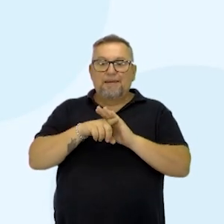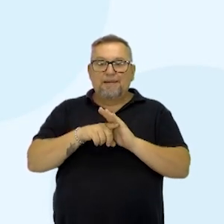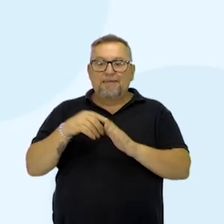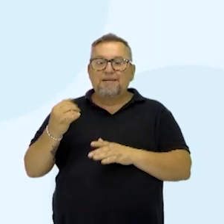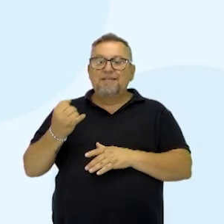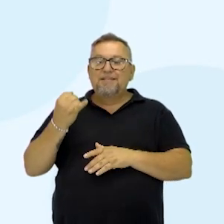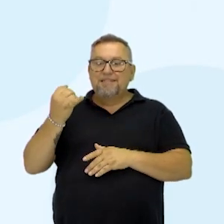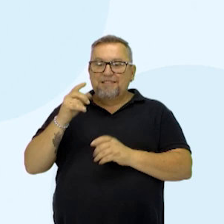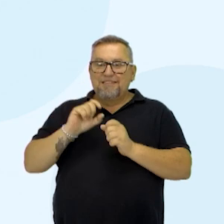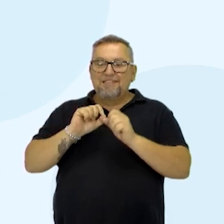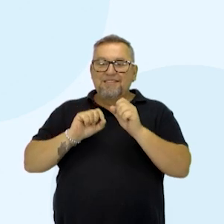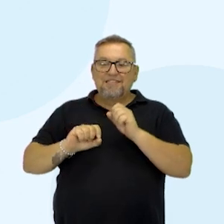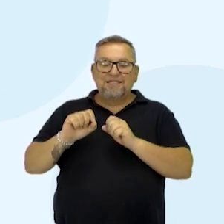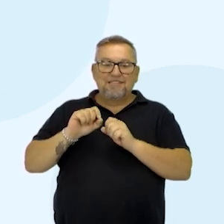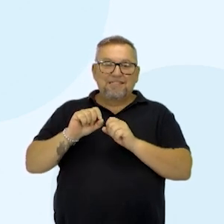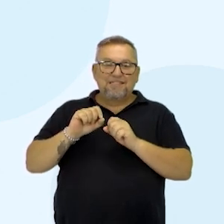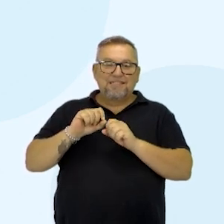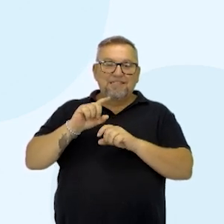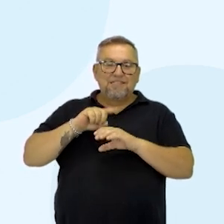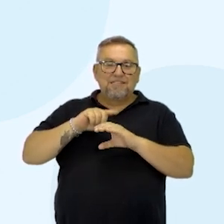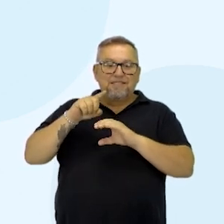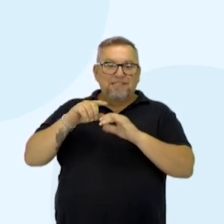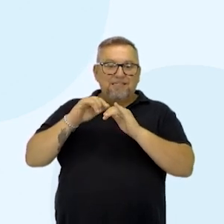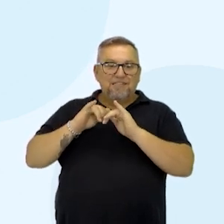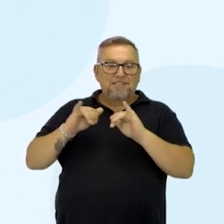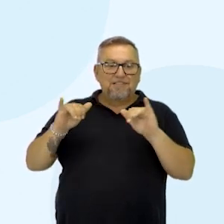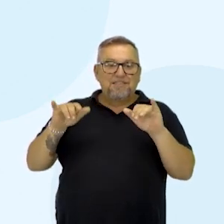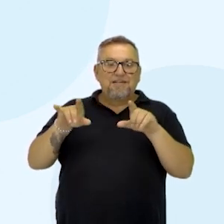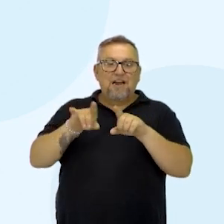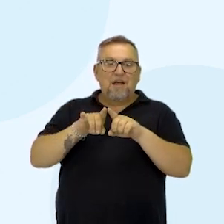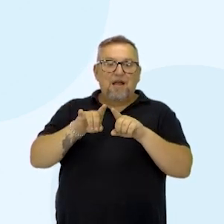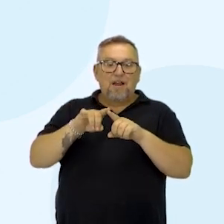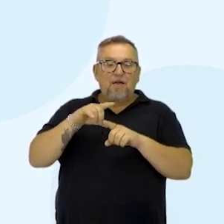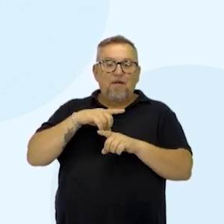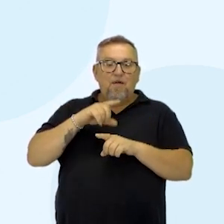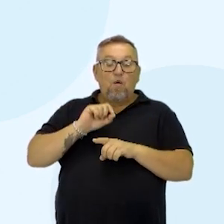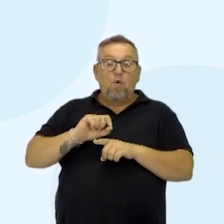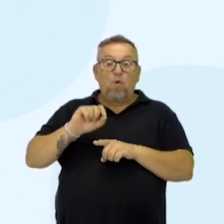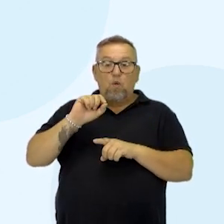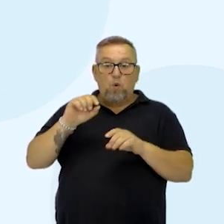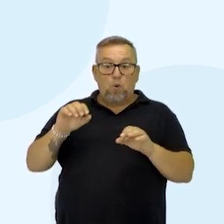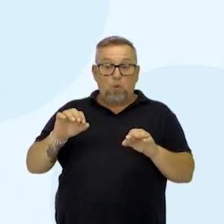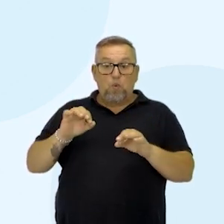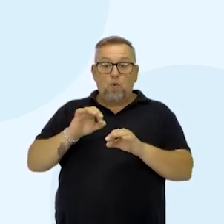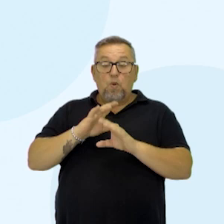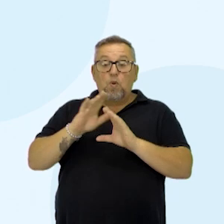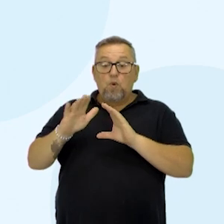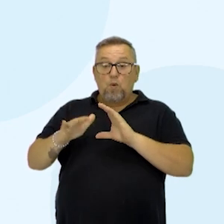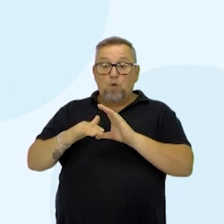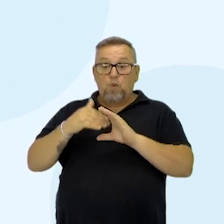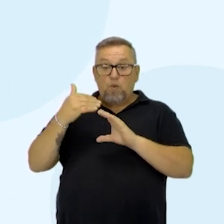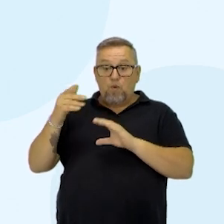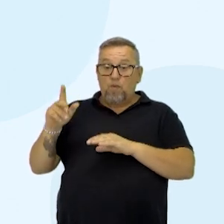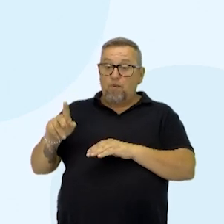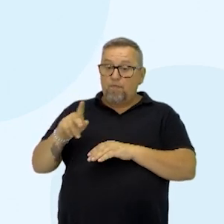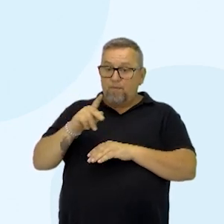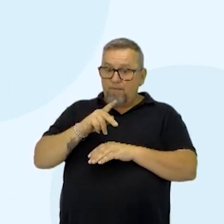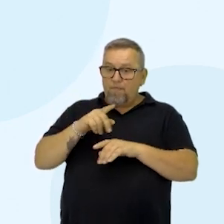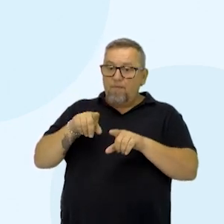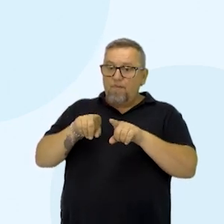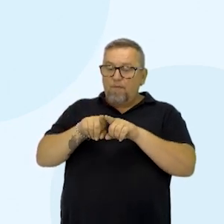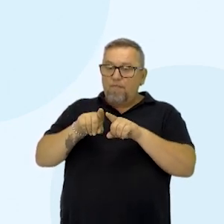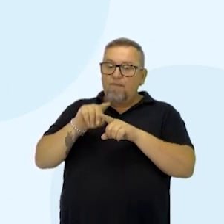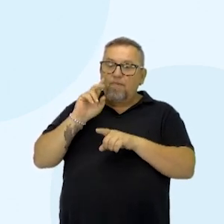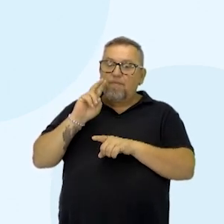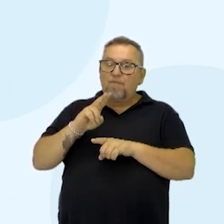ou de fazer esse artigo de divulgação científica. Nós temos aí, quando você terminar, mande aí para o seu professor, pede para